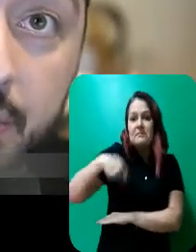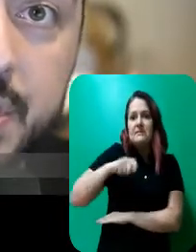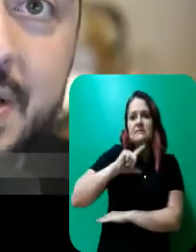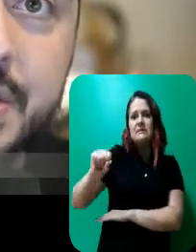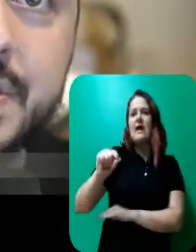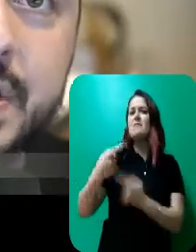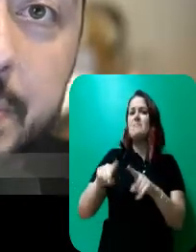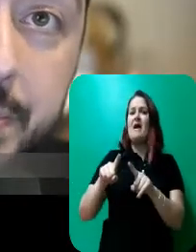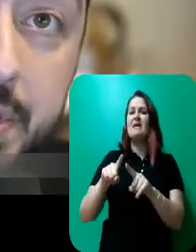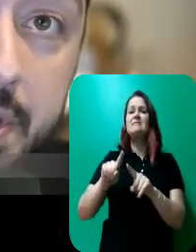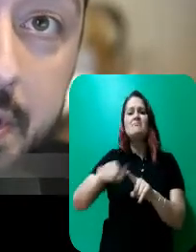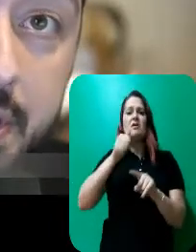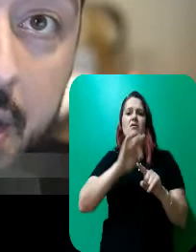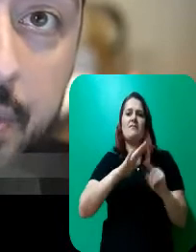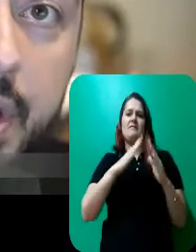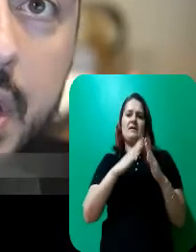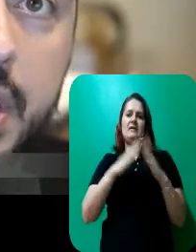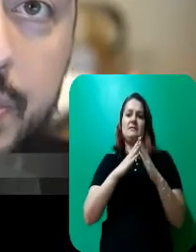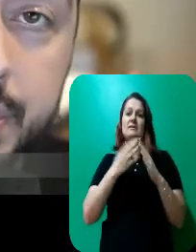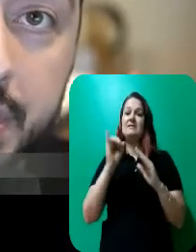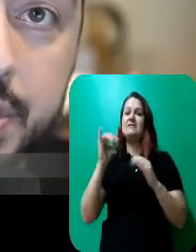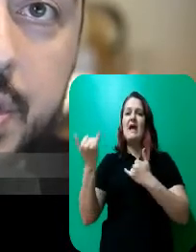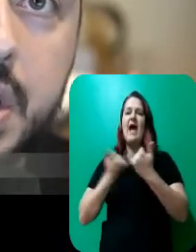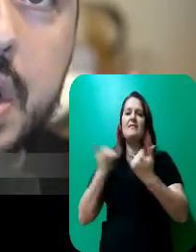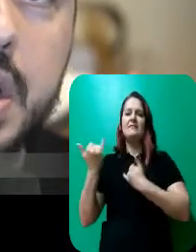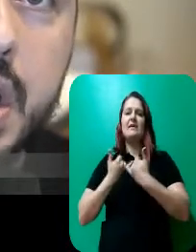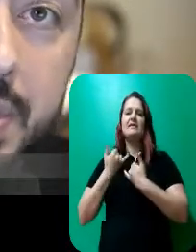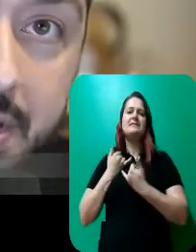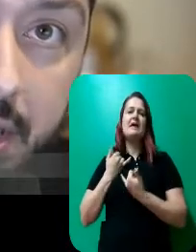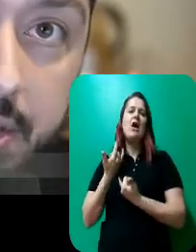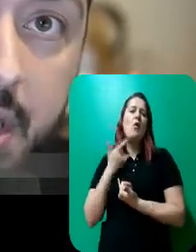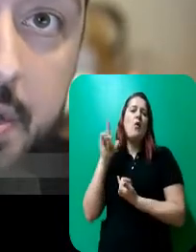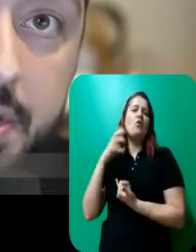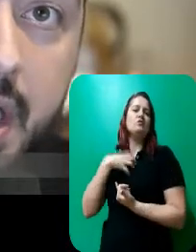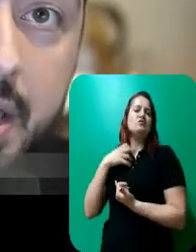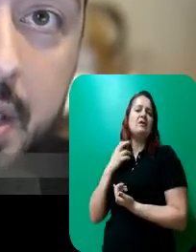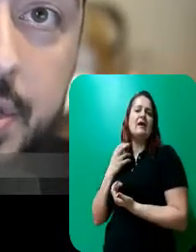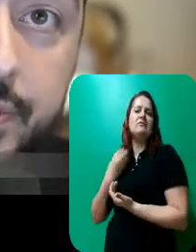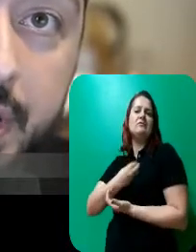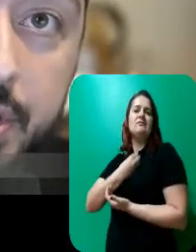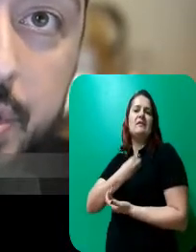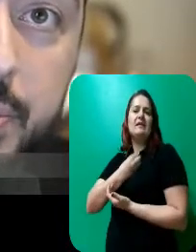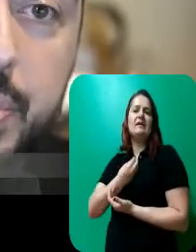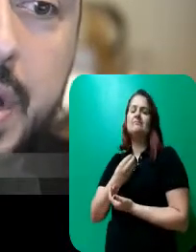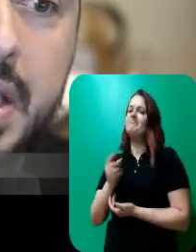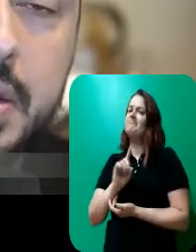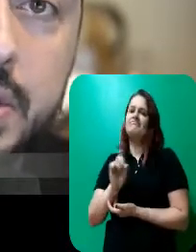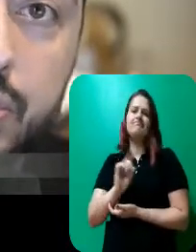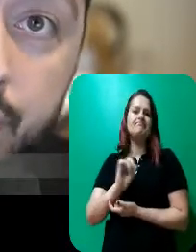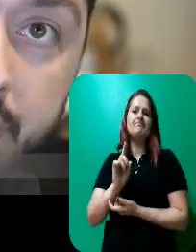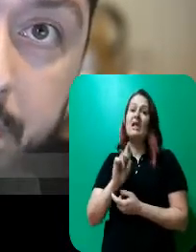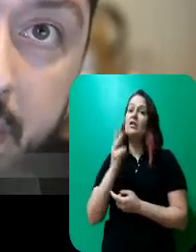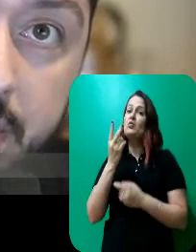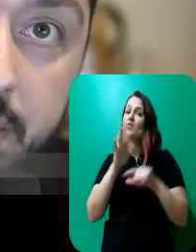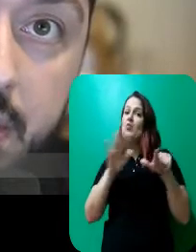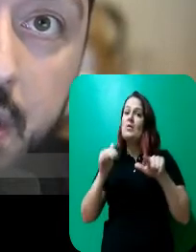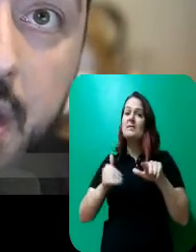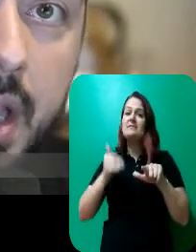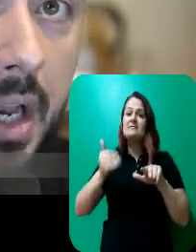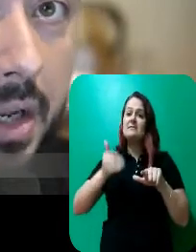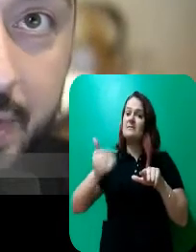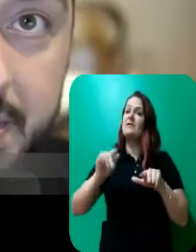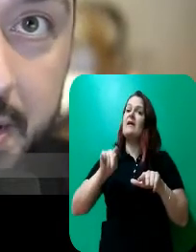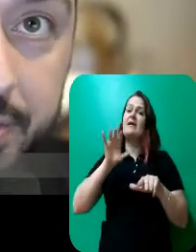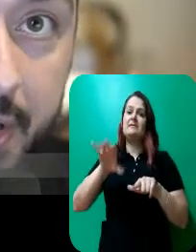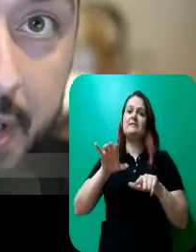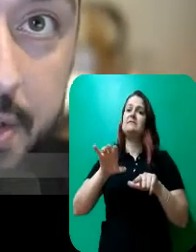nada, a não ser que seja extremamente necessário e urgente. Não aceite quem diz que a realidade é diferente, porque em 2 semanas